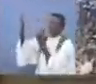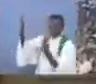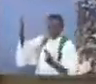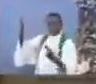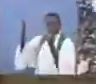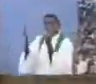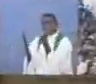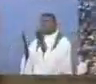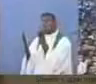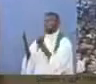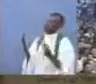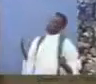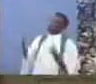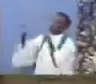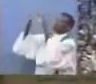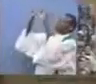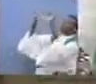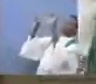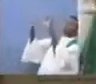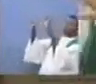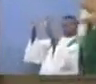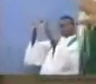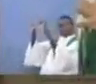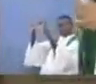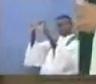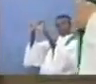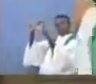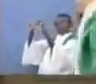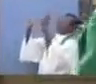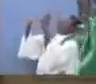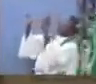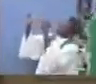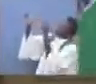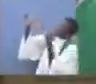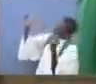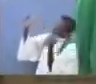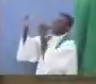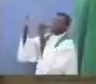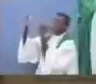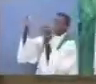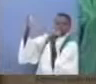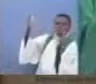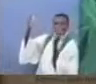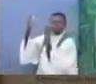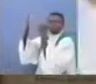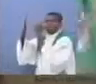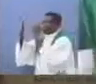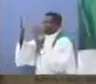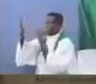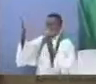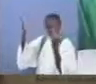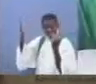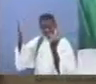para conseguir permanecer de pé, e ele continuava pintando com aquela mão machucada,